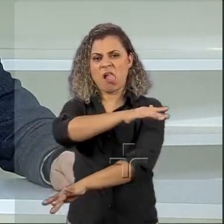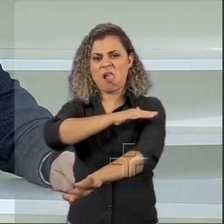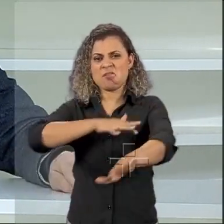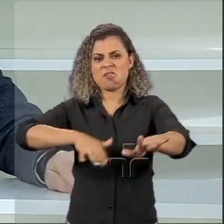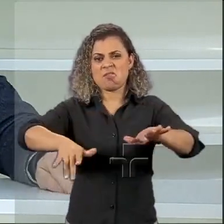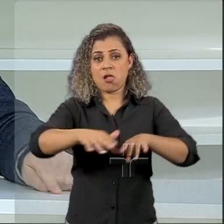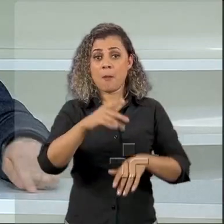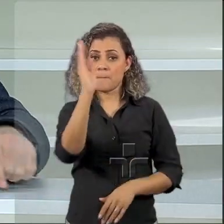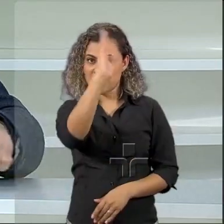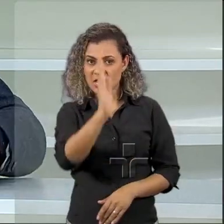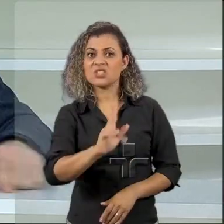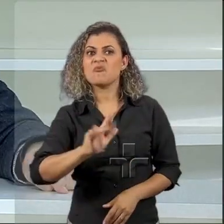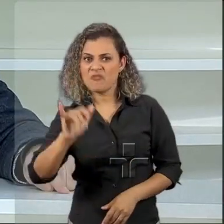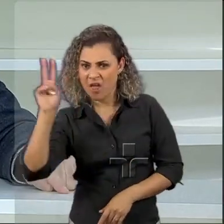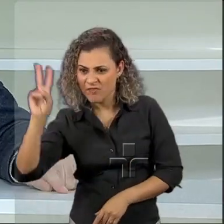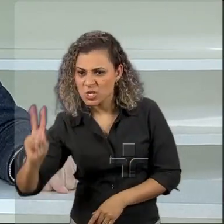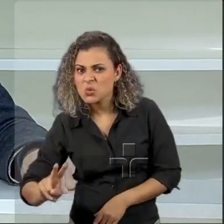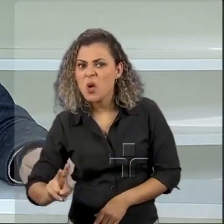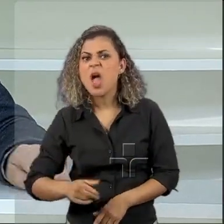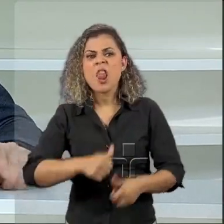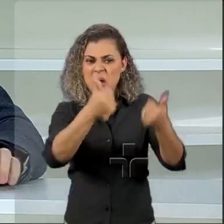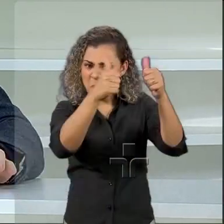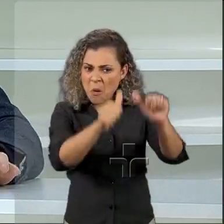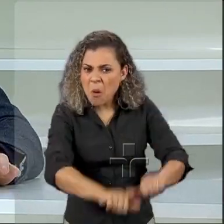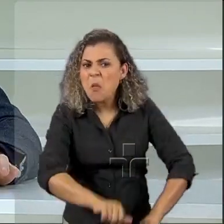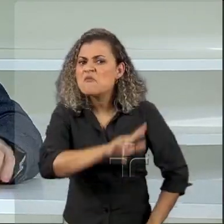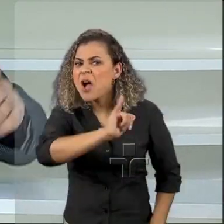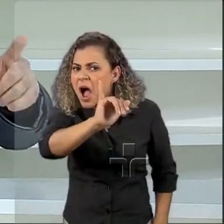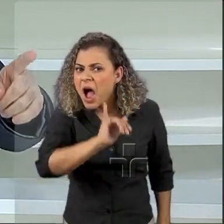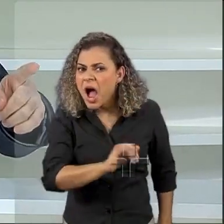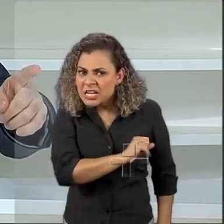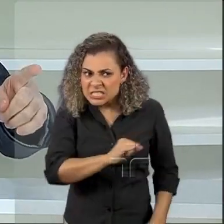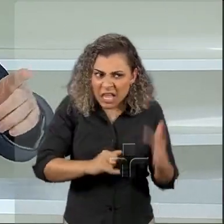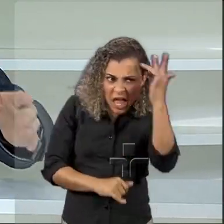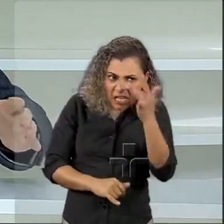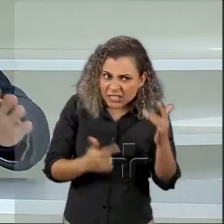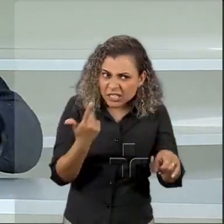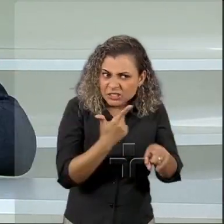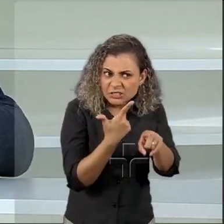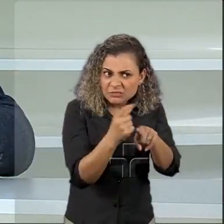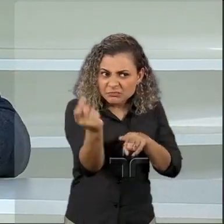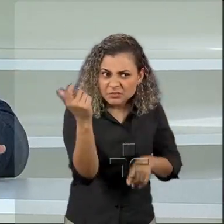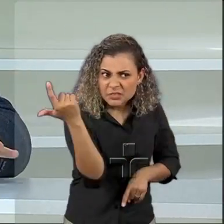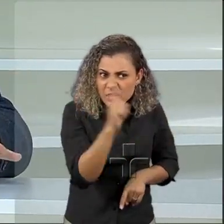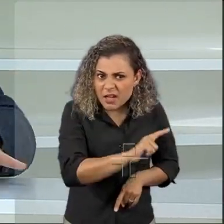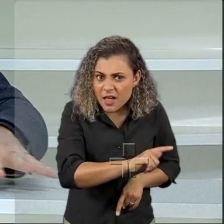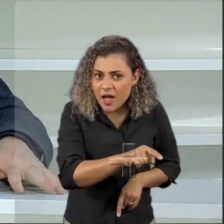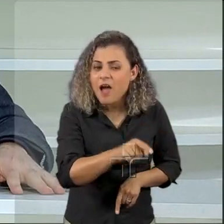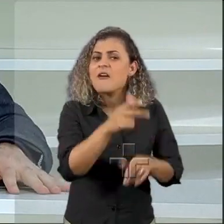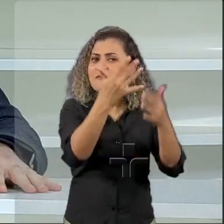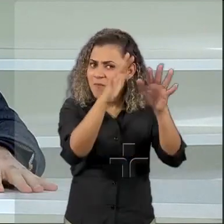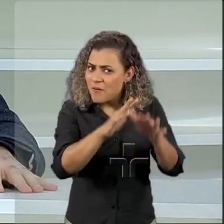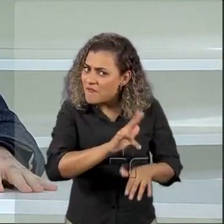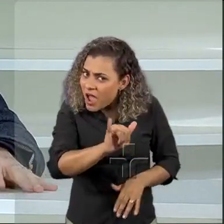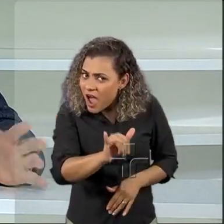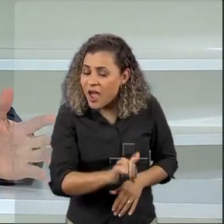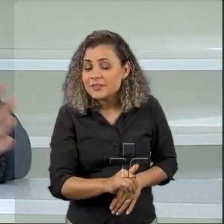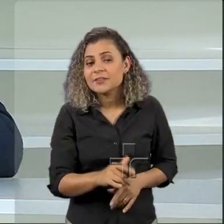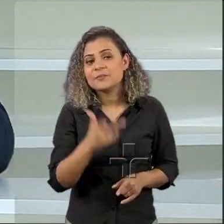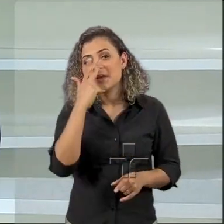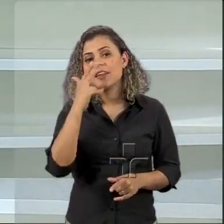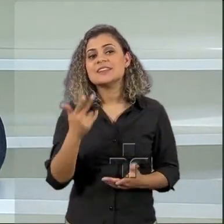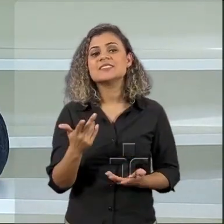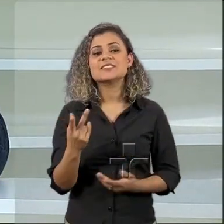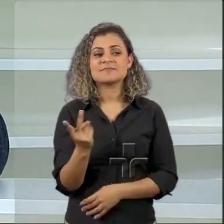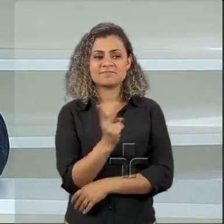dizendo, o Brasil vai virar Venezuela, isso aqui vai ser o caos. Se o outro lado ganhar. Né? Exatamente. Então, ao mesmo tempo você está dizendo caos e governabilidade, você está